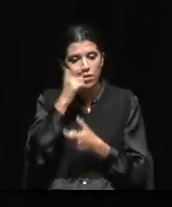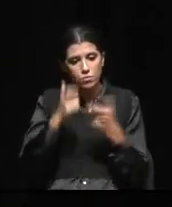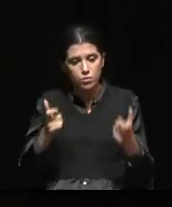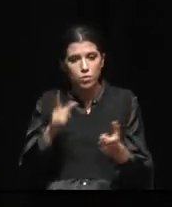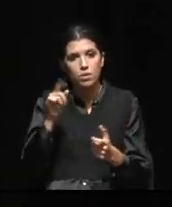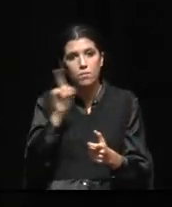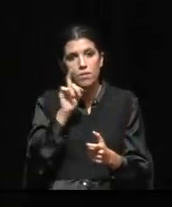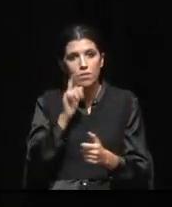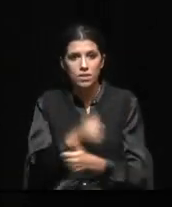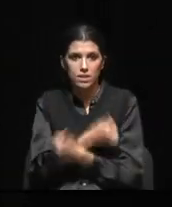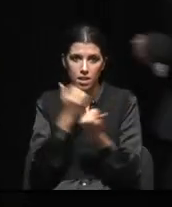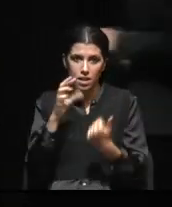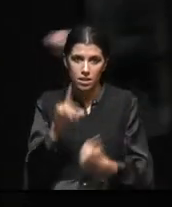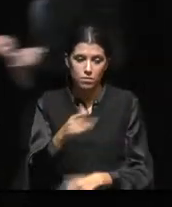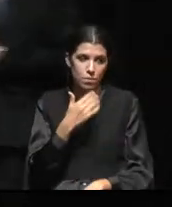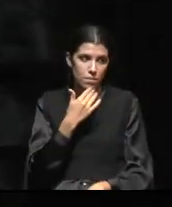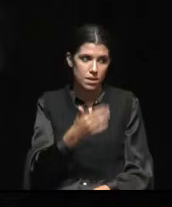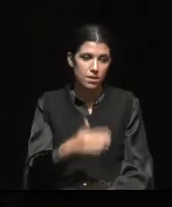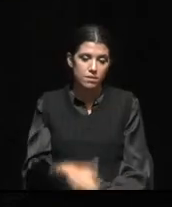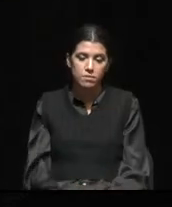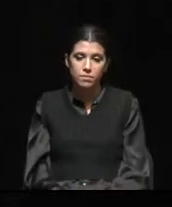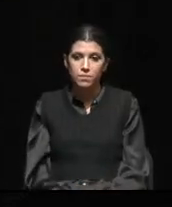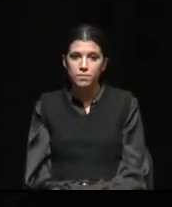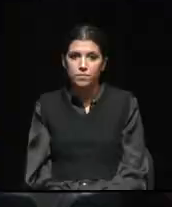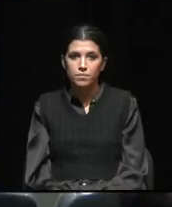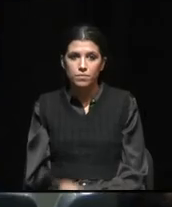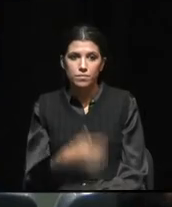muito obrigado senhor muito obrigada senhor